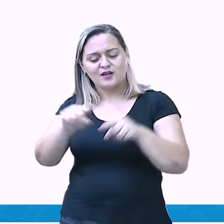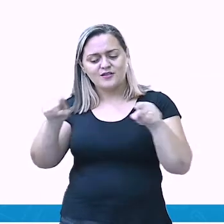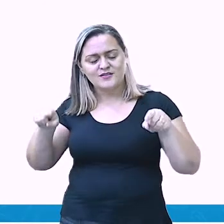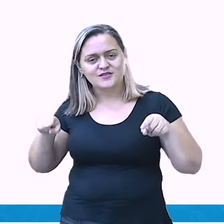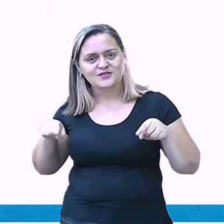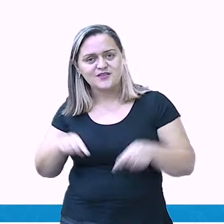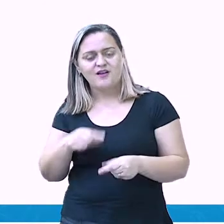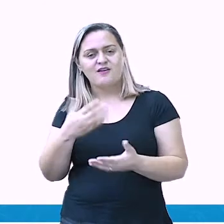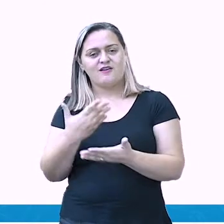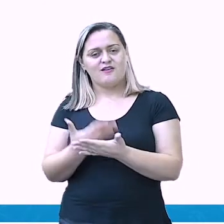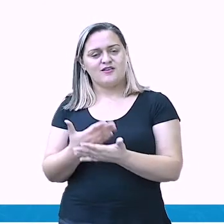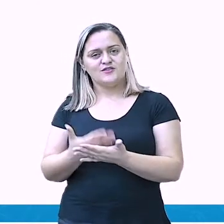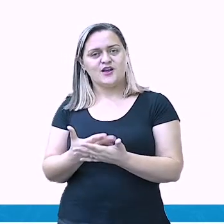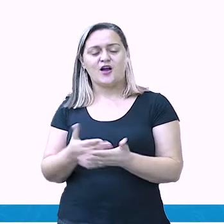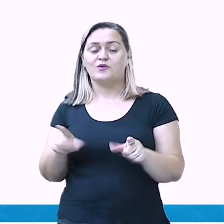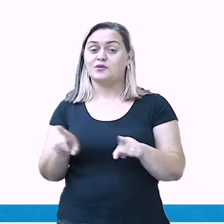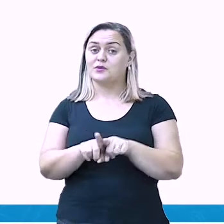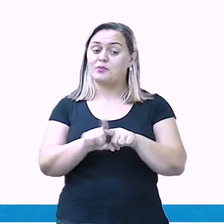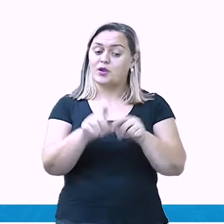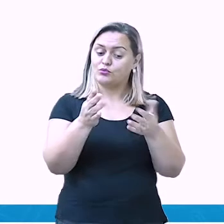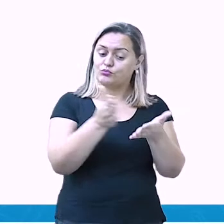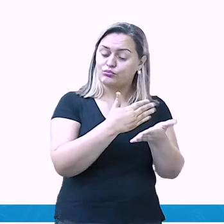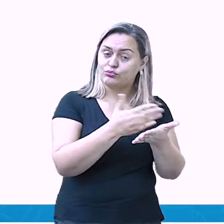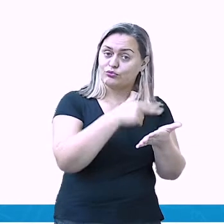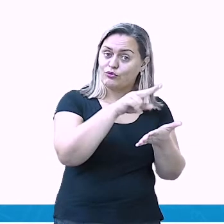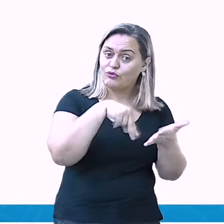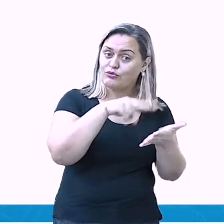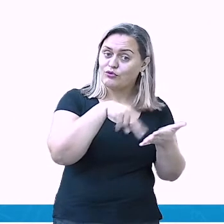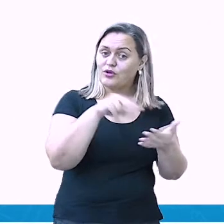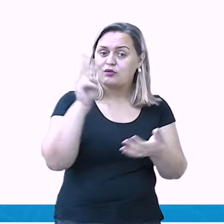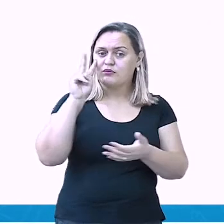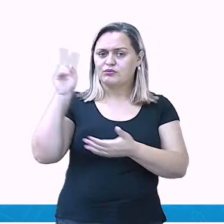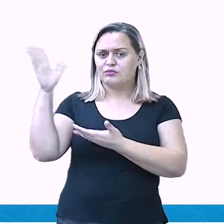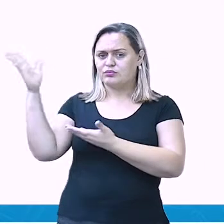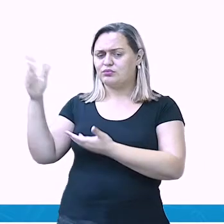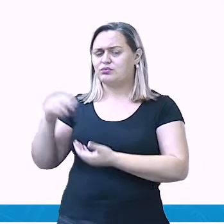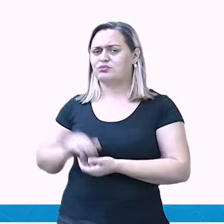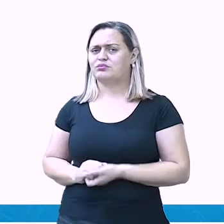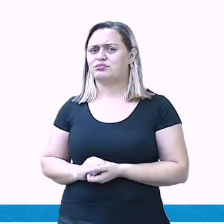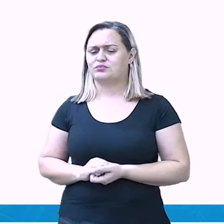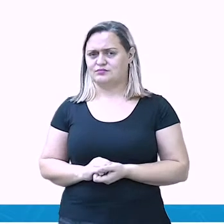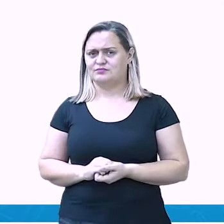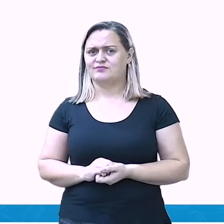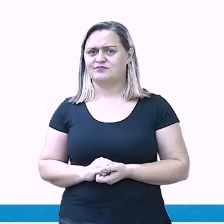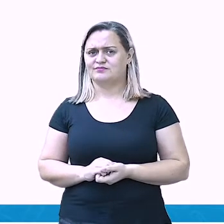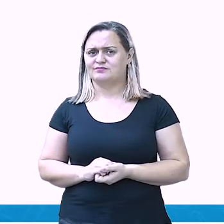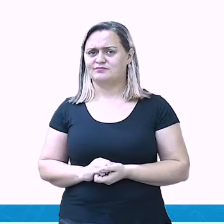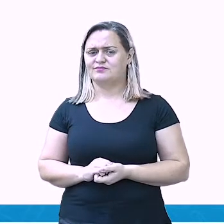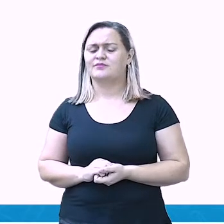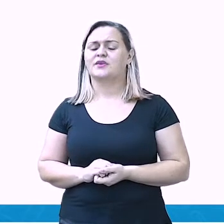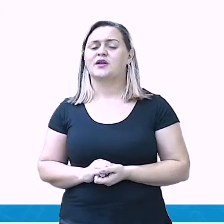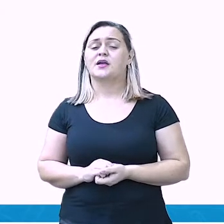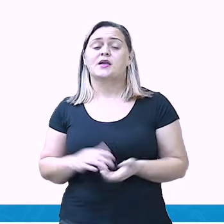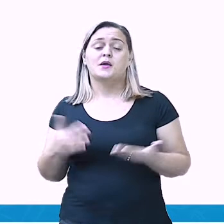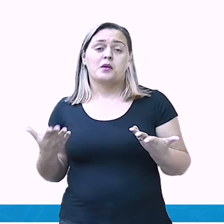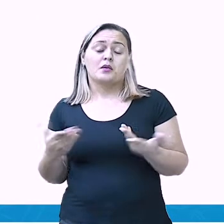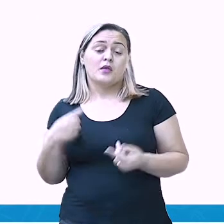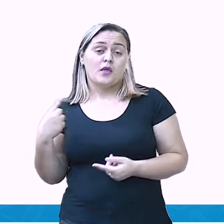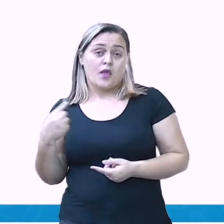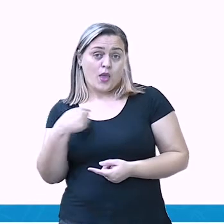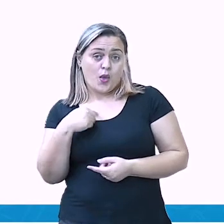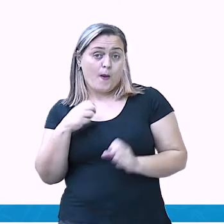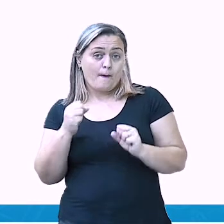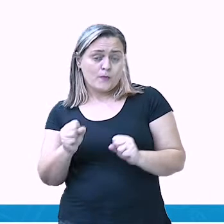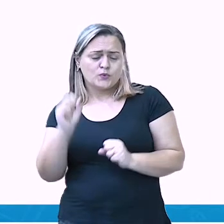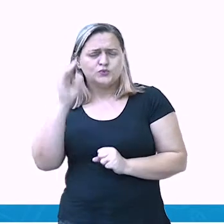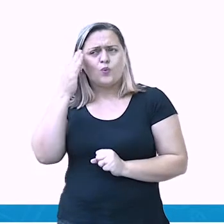e no nosso livro. Muita informação, não é mesmo? E para que eu consiga entender o que